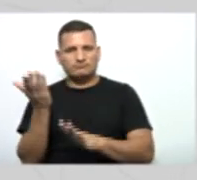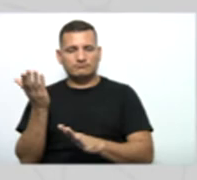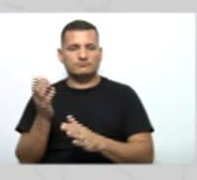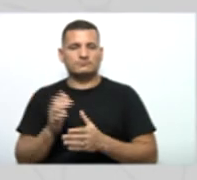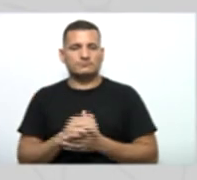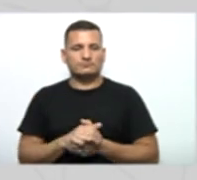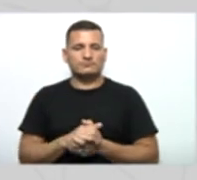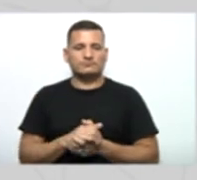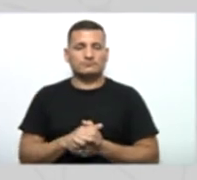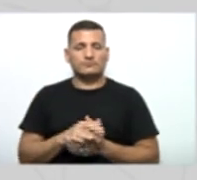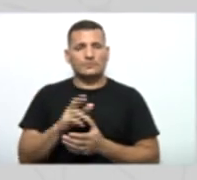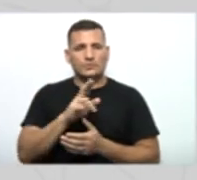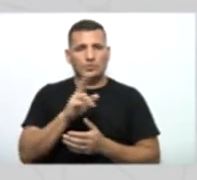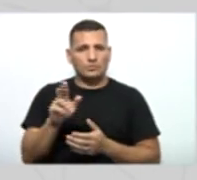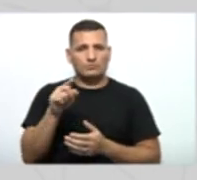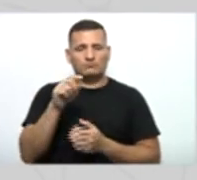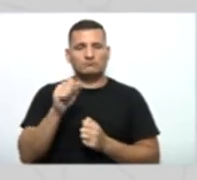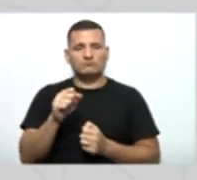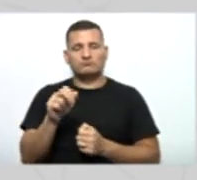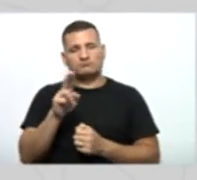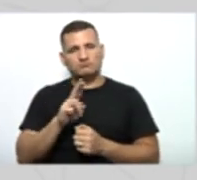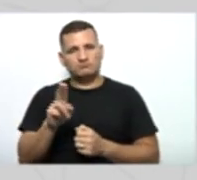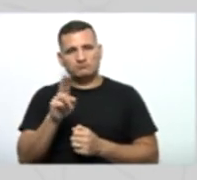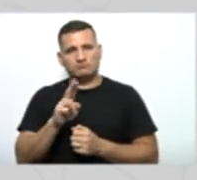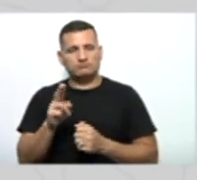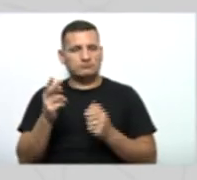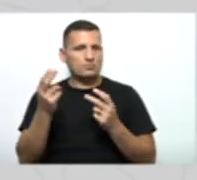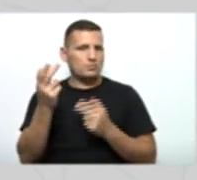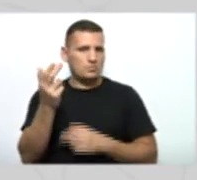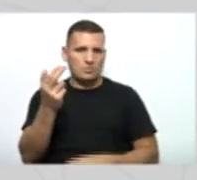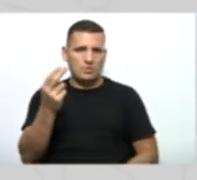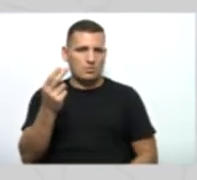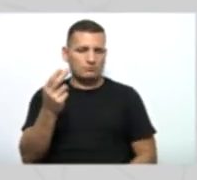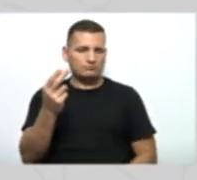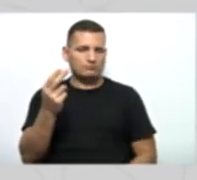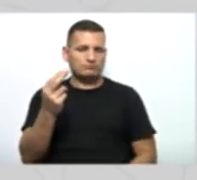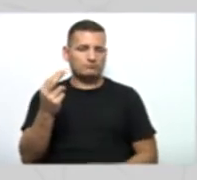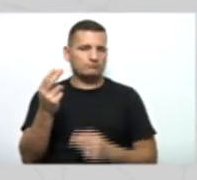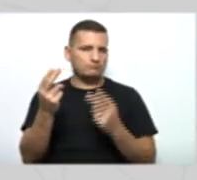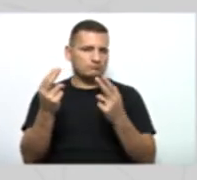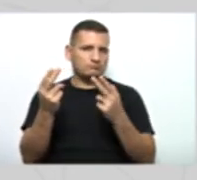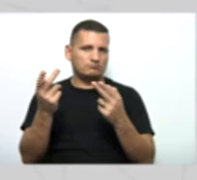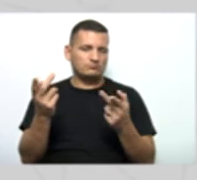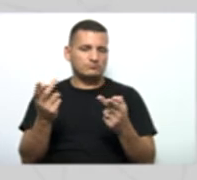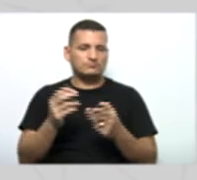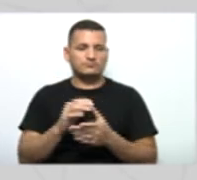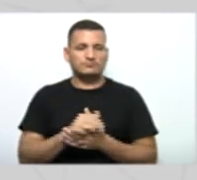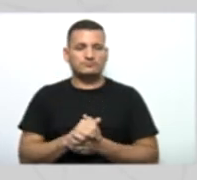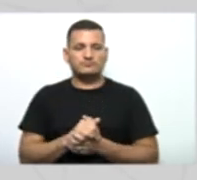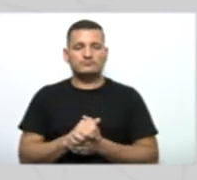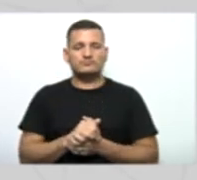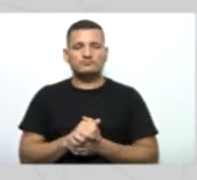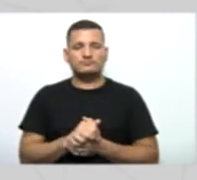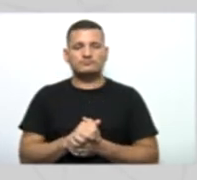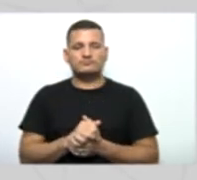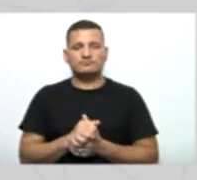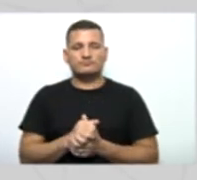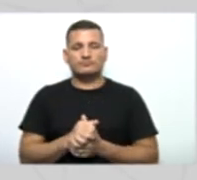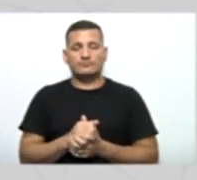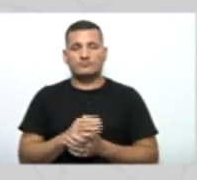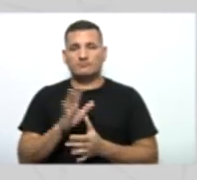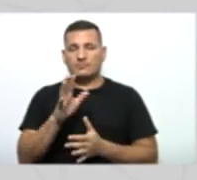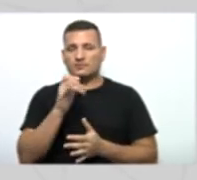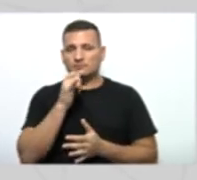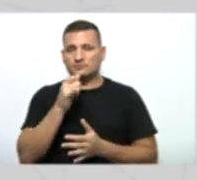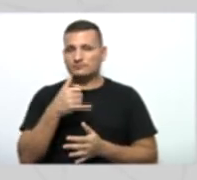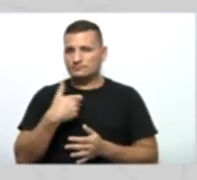nome você pode utilizar dessa forma aqui, caso você queira mostrar só esse atributo. Só que se você quiser exibir na tela